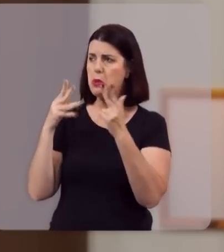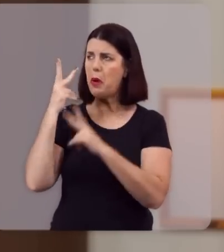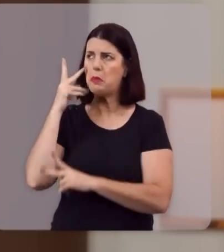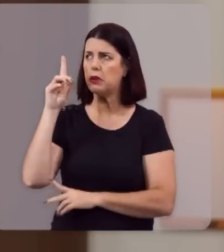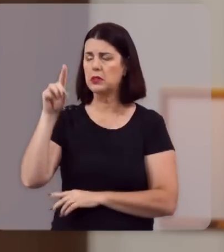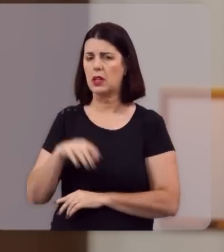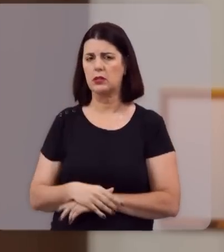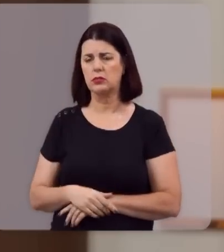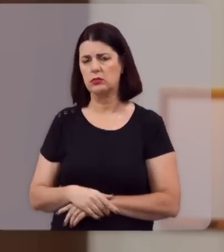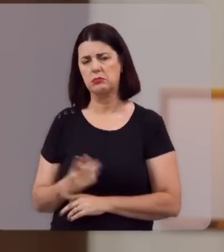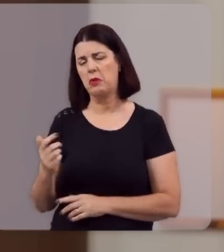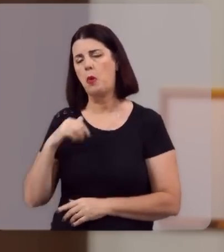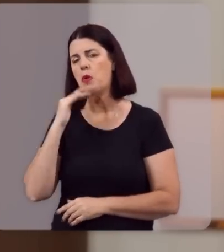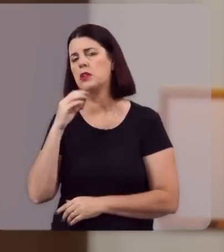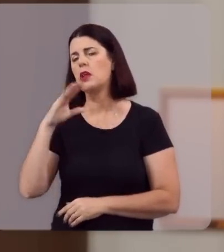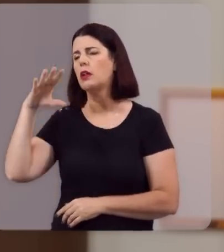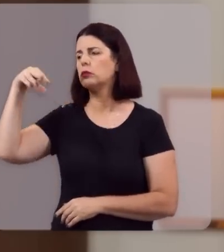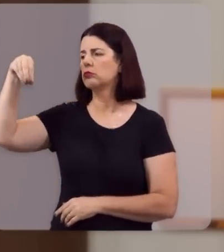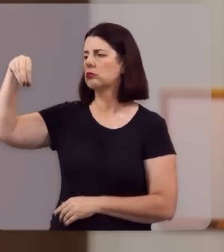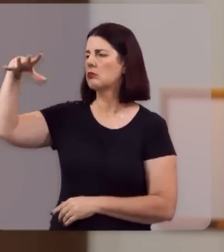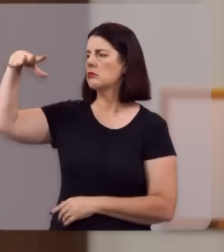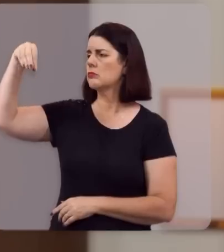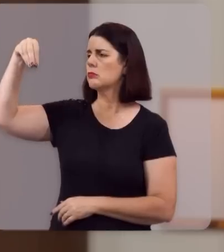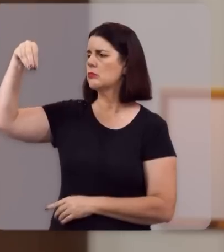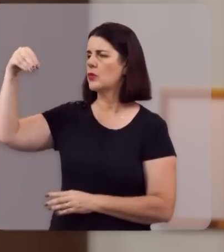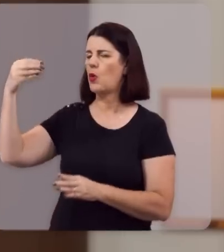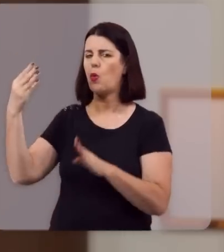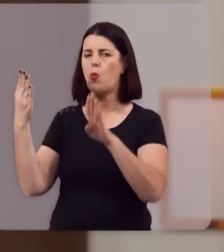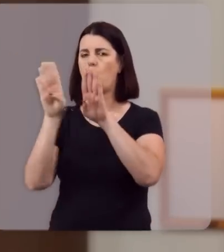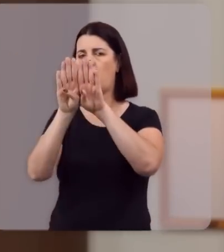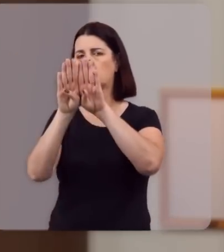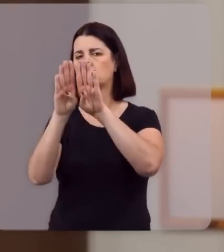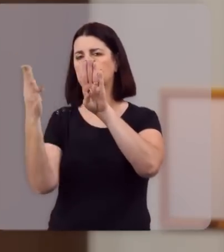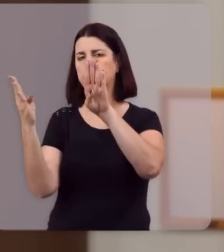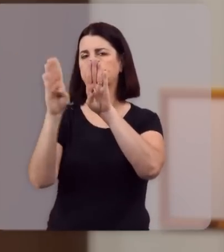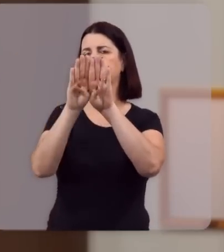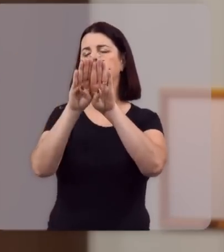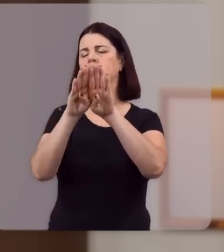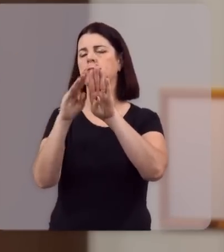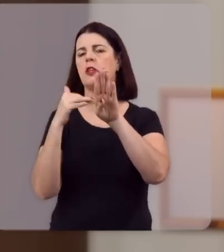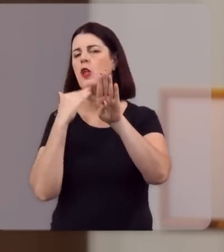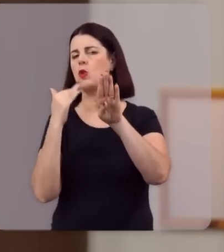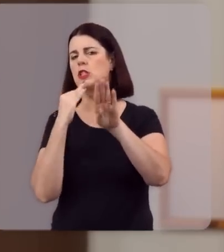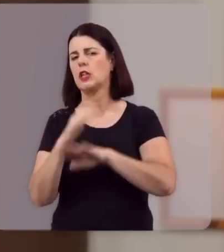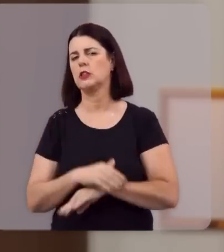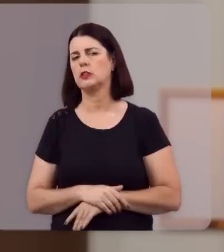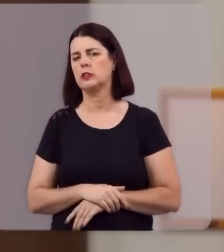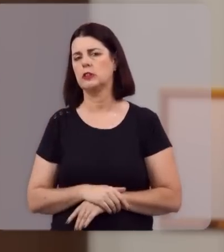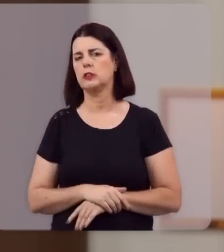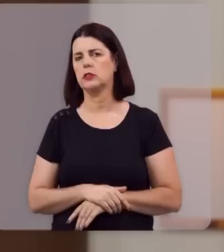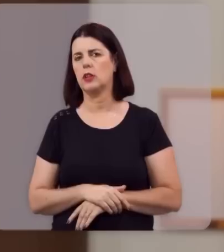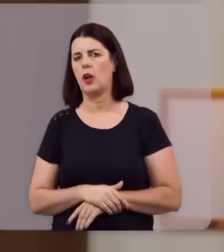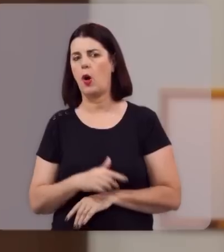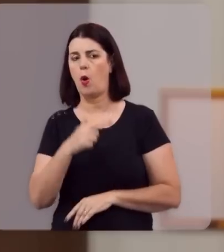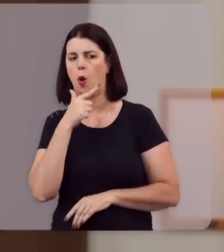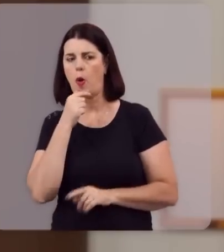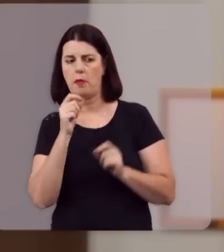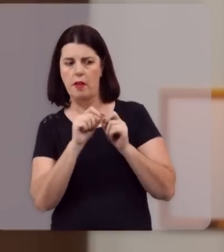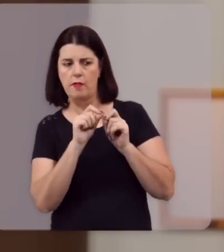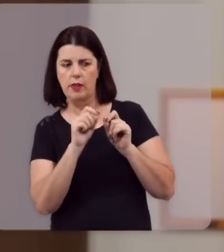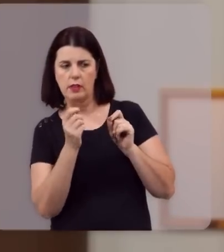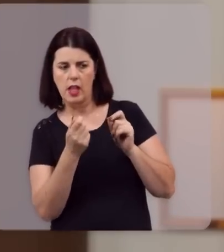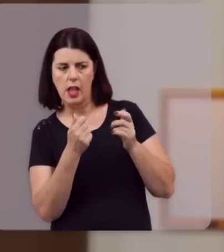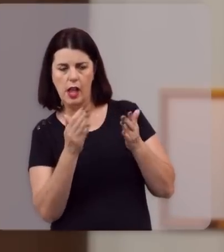não adianta você apagar a luz não adianta você fechar a porta do quarto não adianta você fazer dos homens coisas